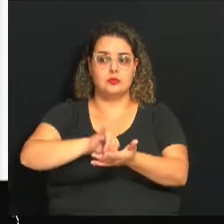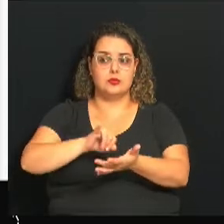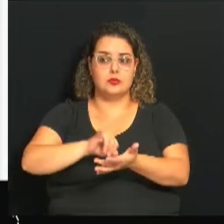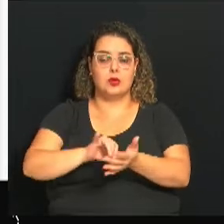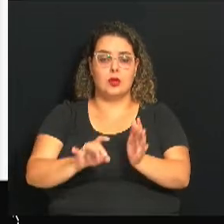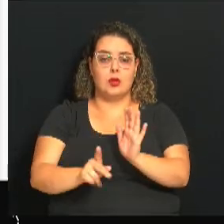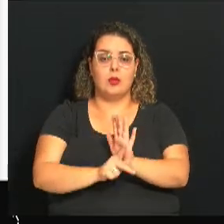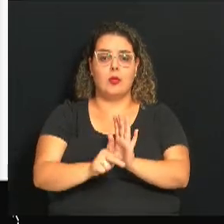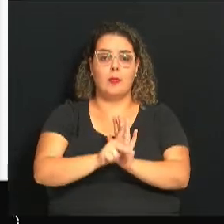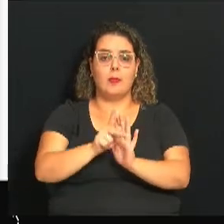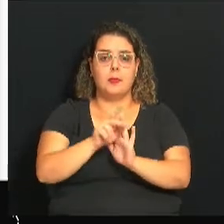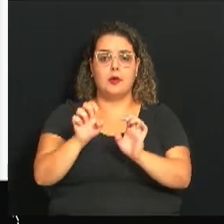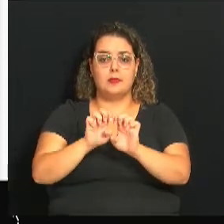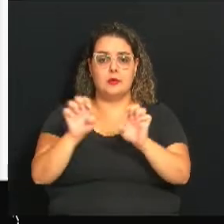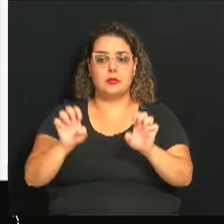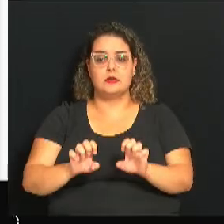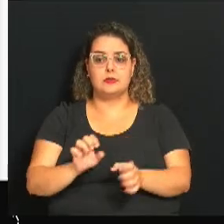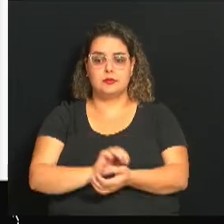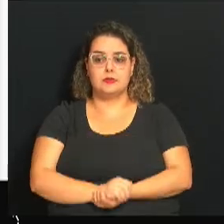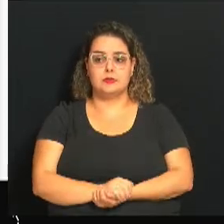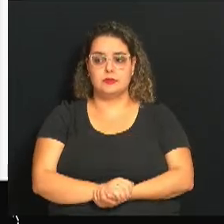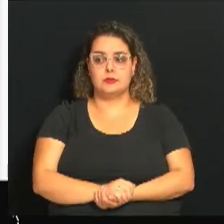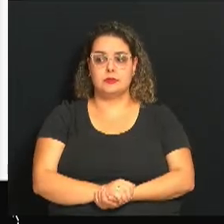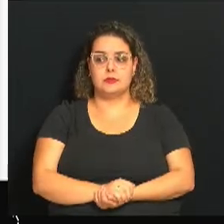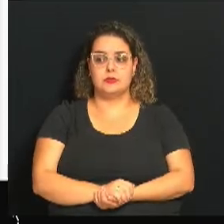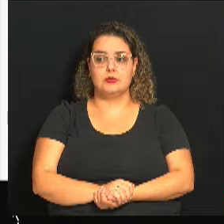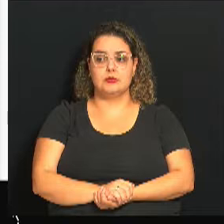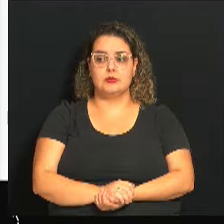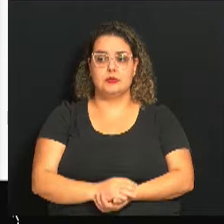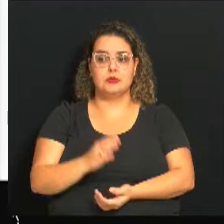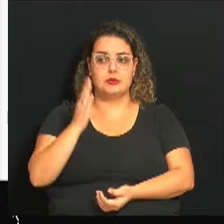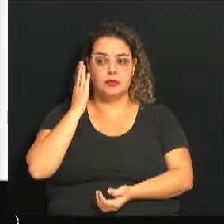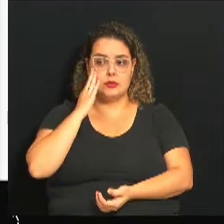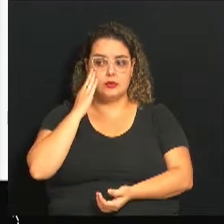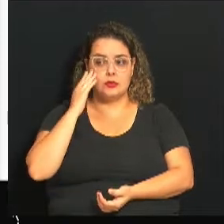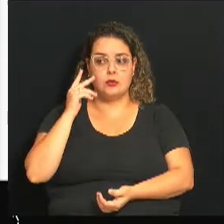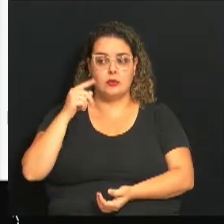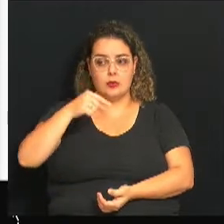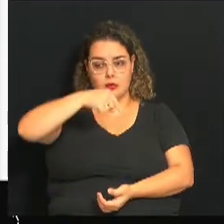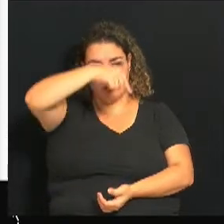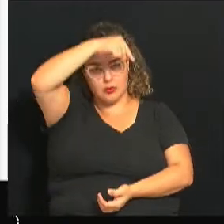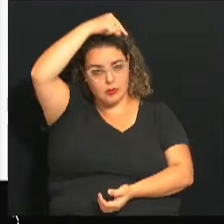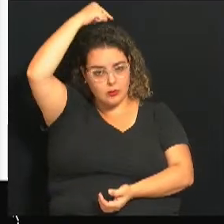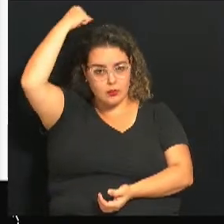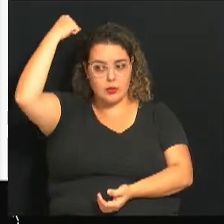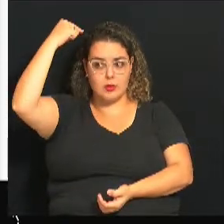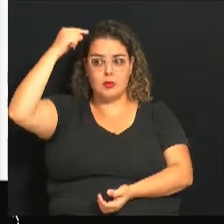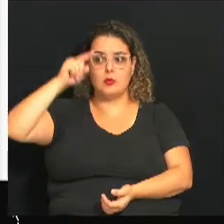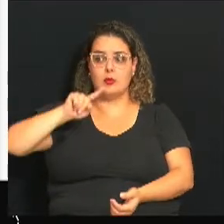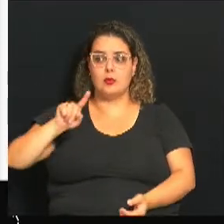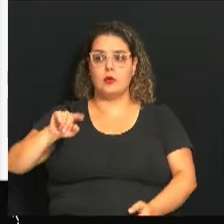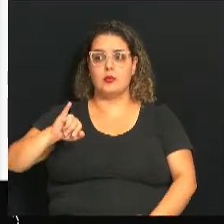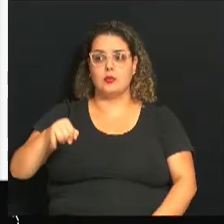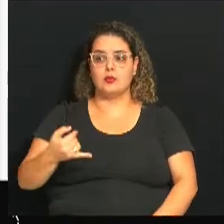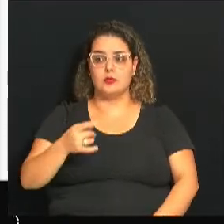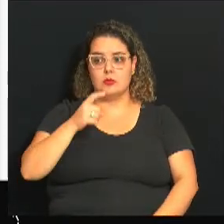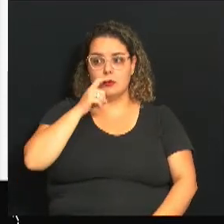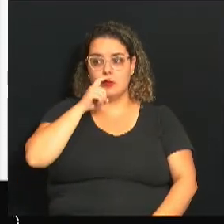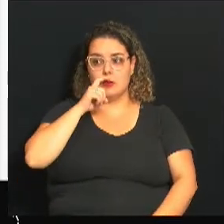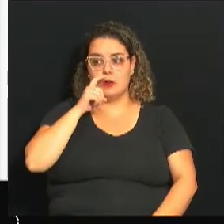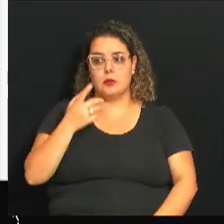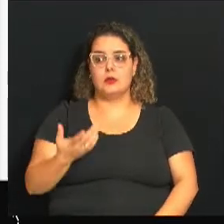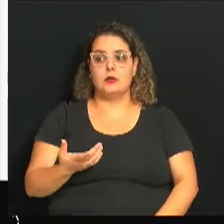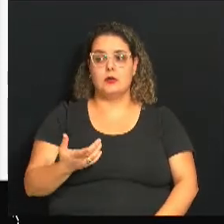estar estruturado. Tá? E a gente sabe, como o Paulo colocou, né, o Schneider também, a necessidade da gente ter